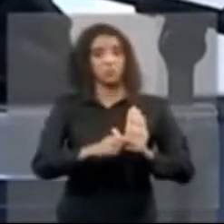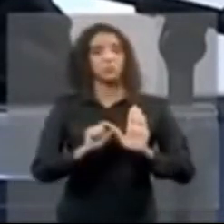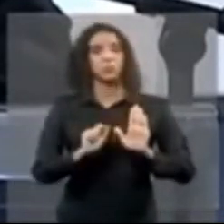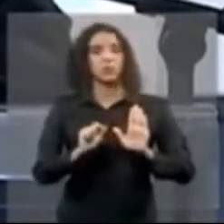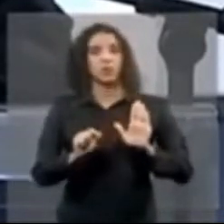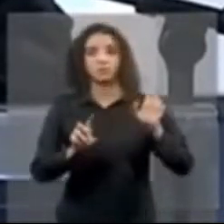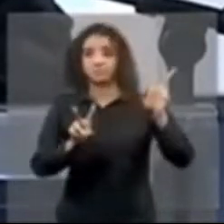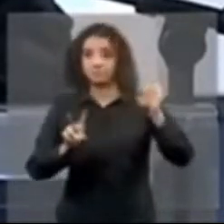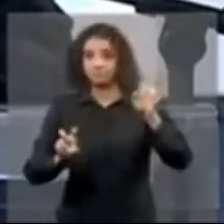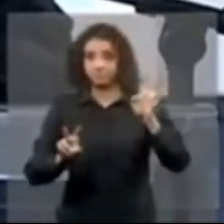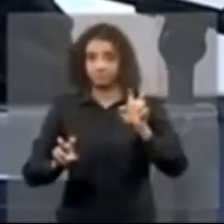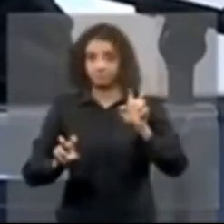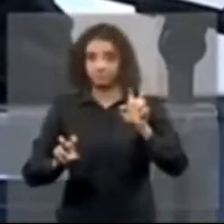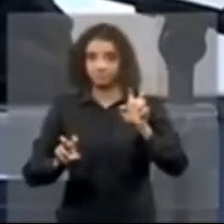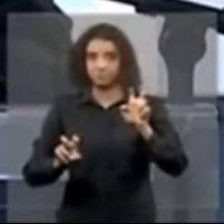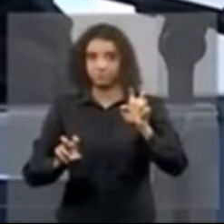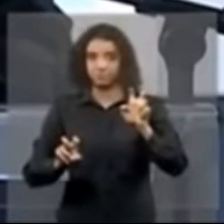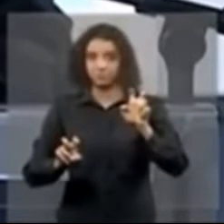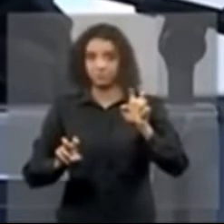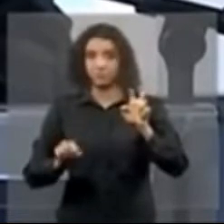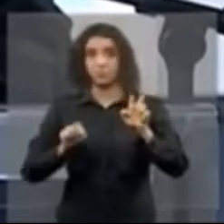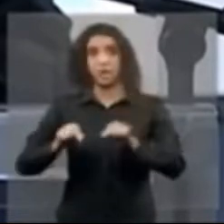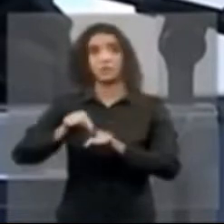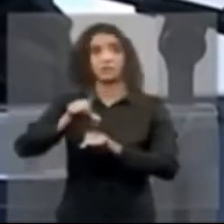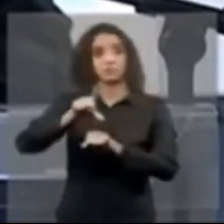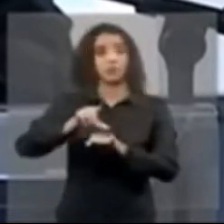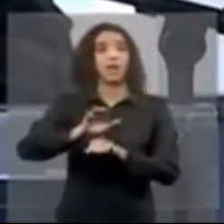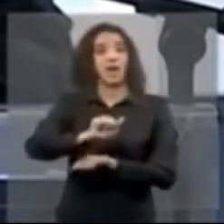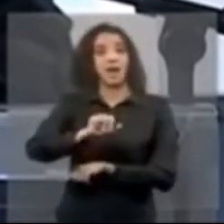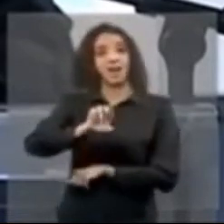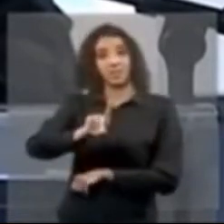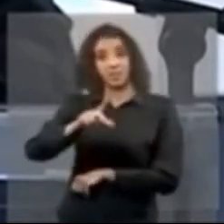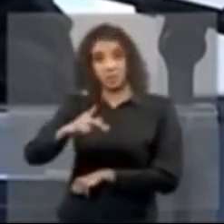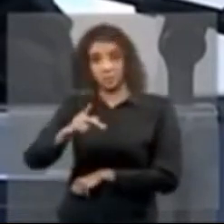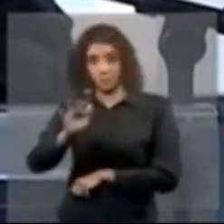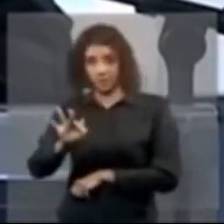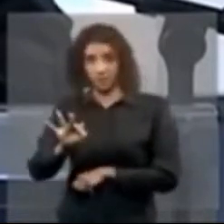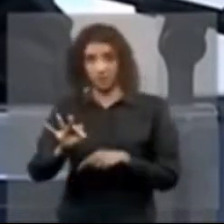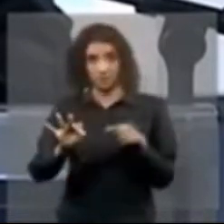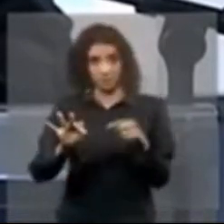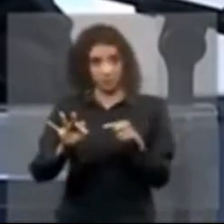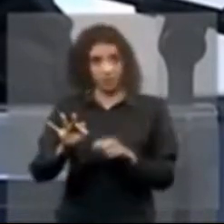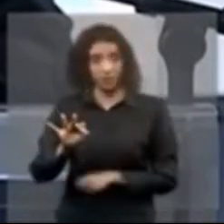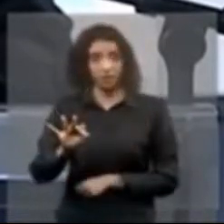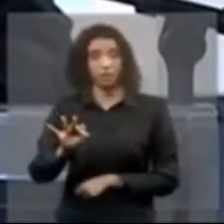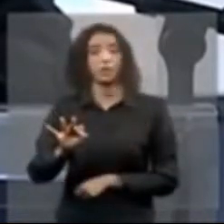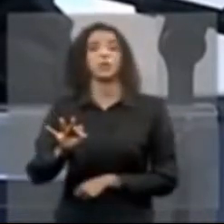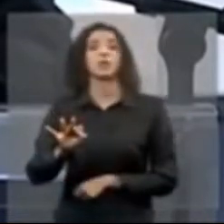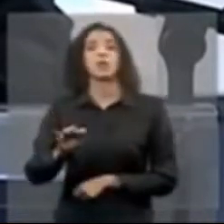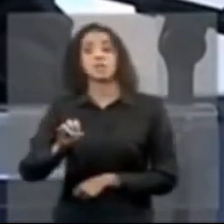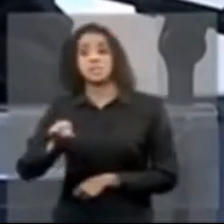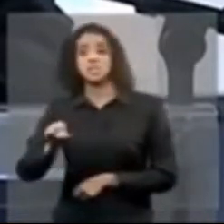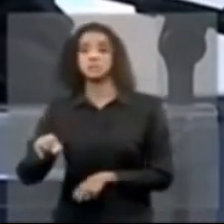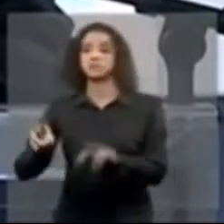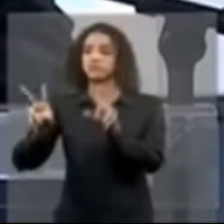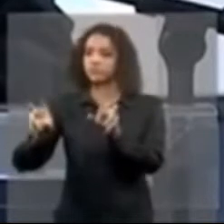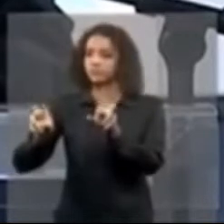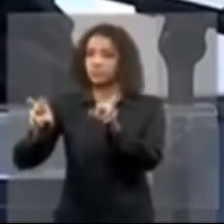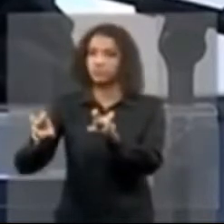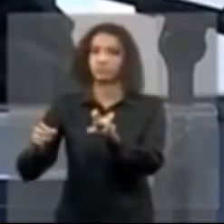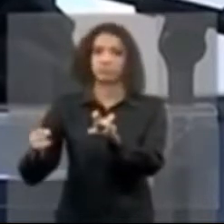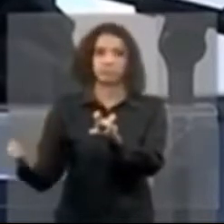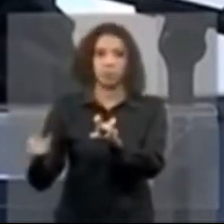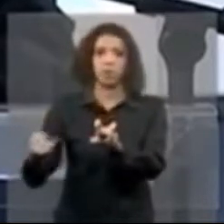abre aspas, caberá arguição de descumprimento de preceito fundamental quando for relevante o fundamento da